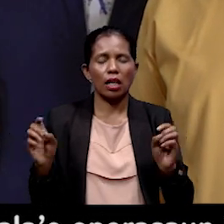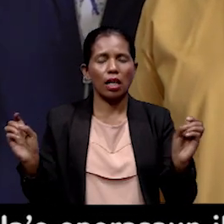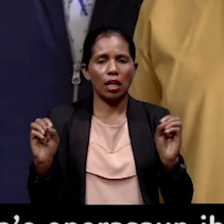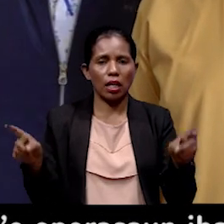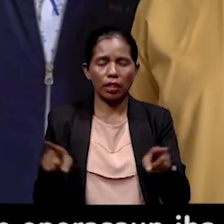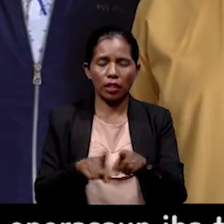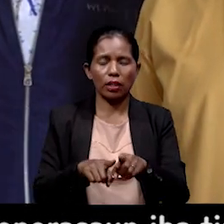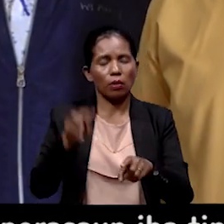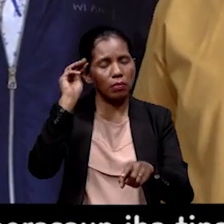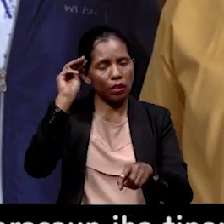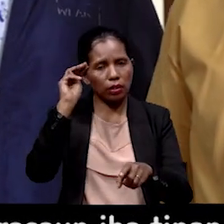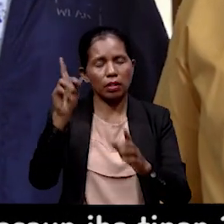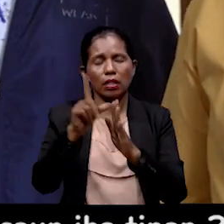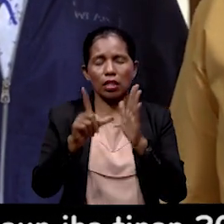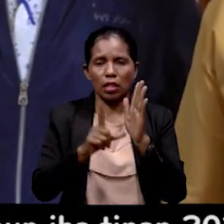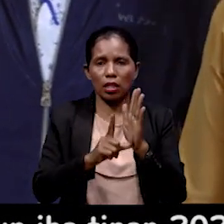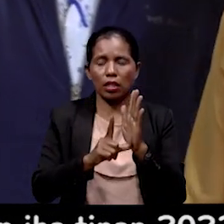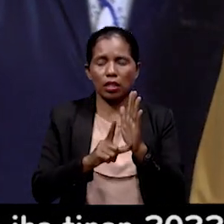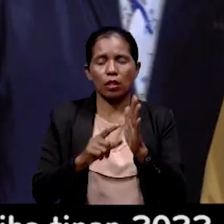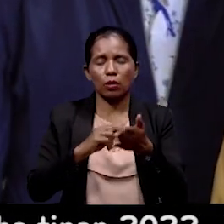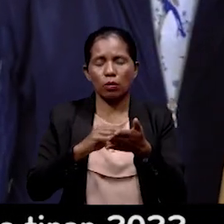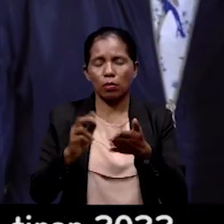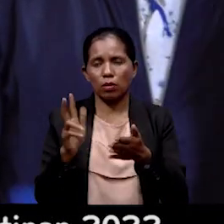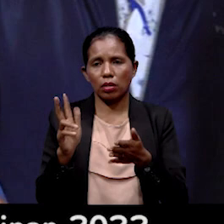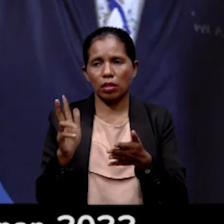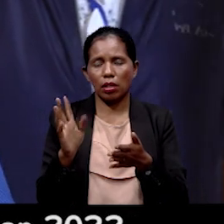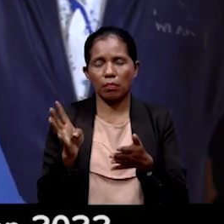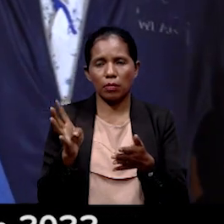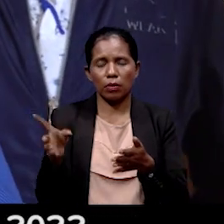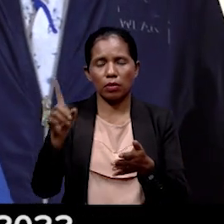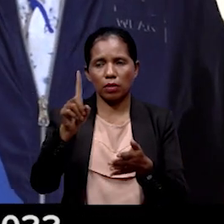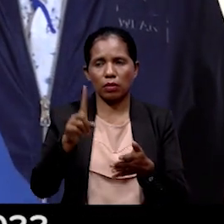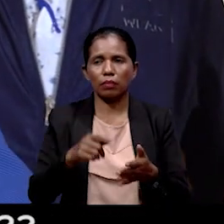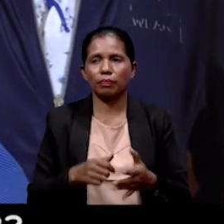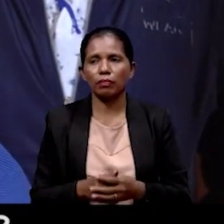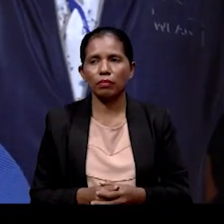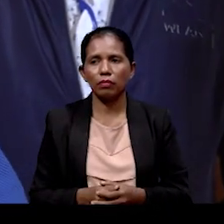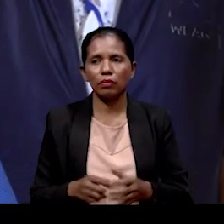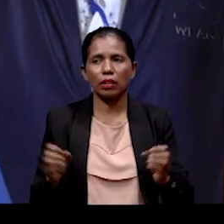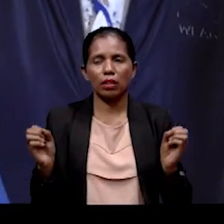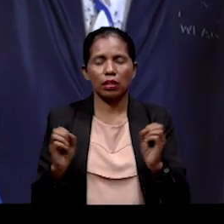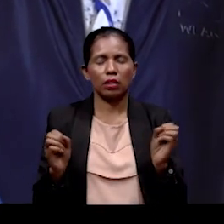deve decreto-lei número 41, o orgânico Ministério lá Ramalho.